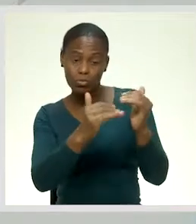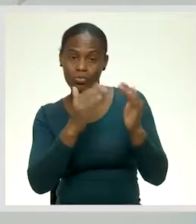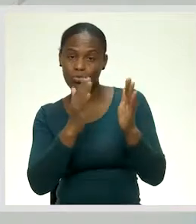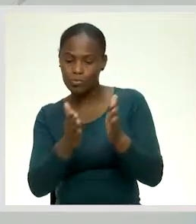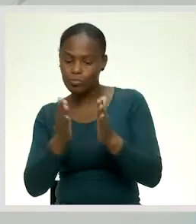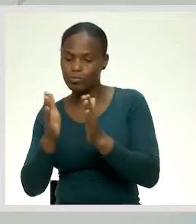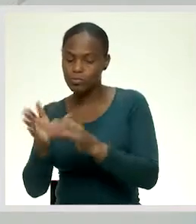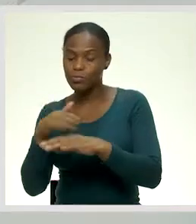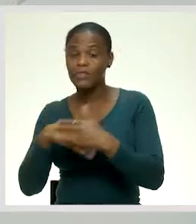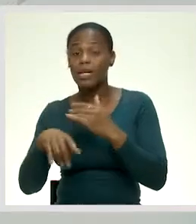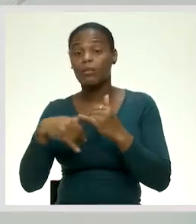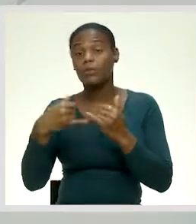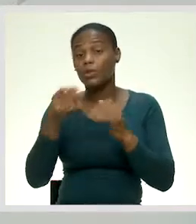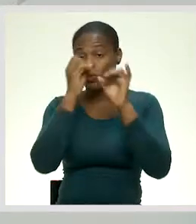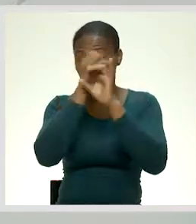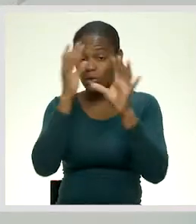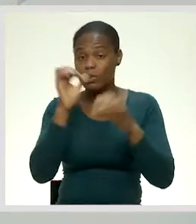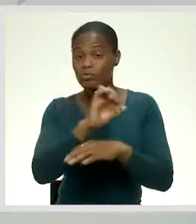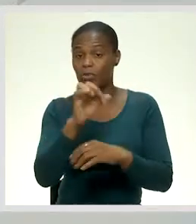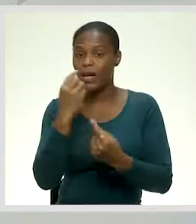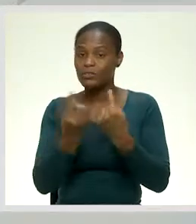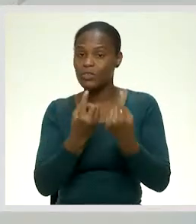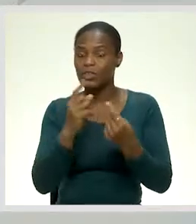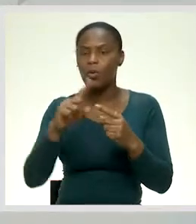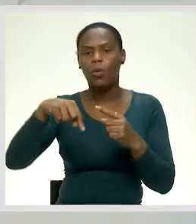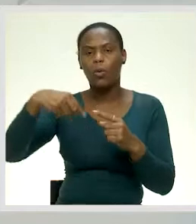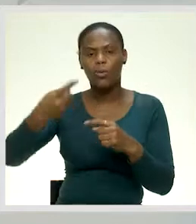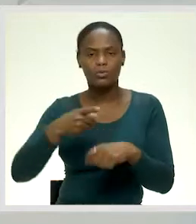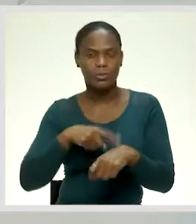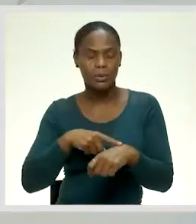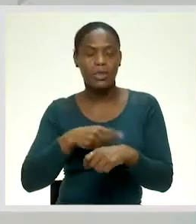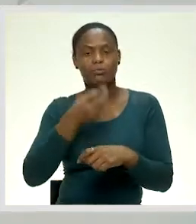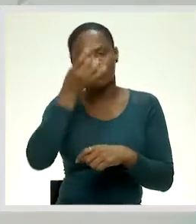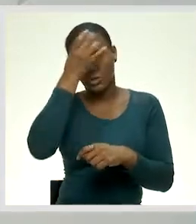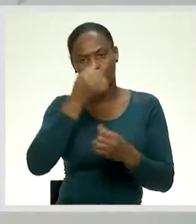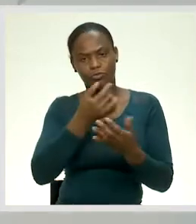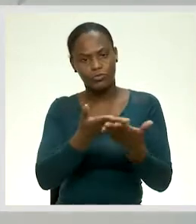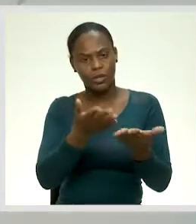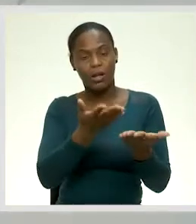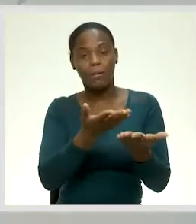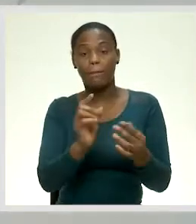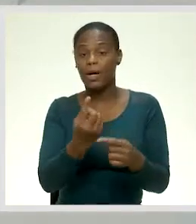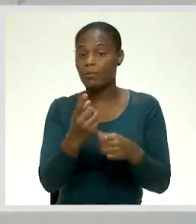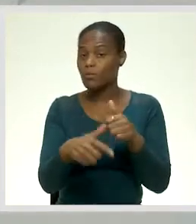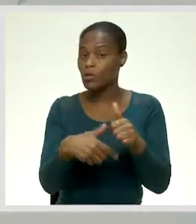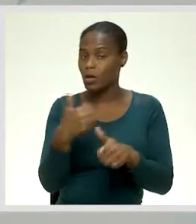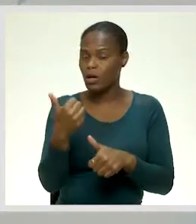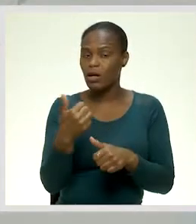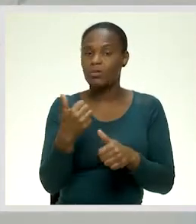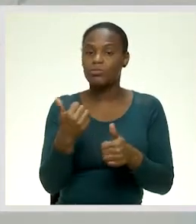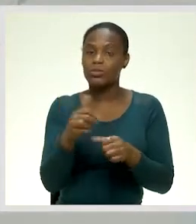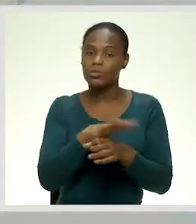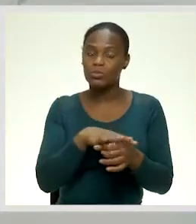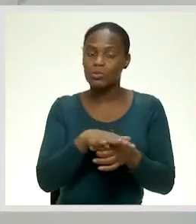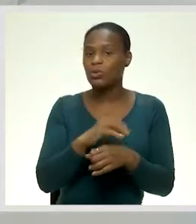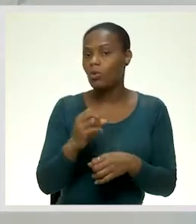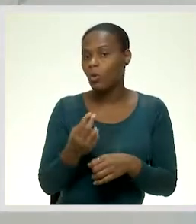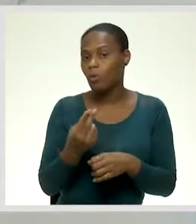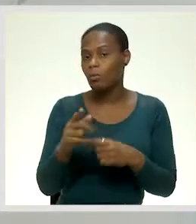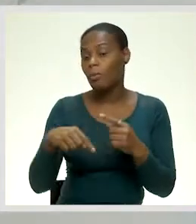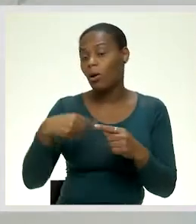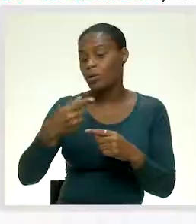conclusões tiradas. E, às vezes, em outros momentos, dar sugestões, opiniões para a melhoria de situações ou, então, de próximo passo